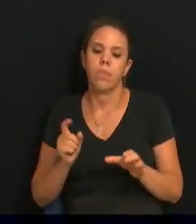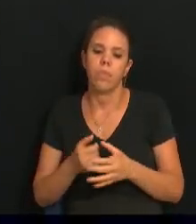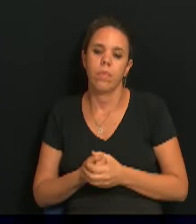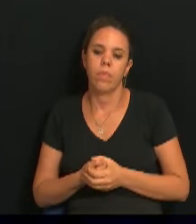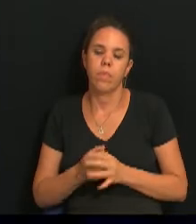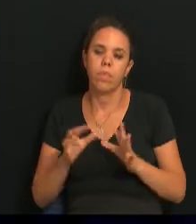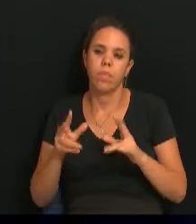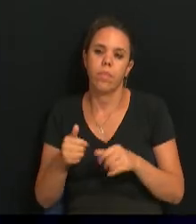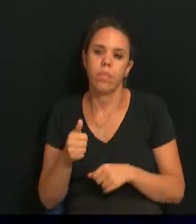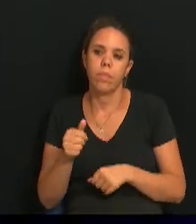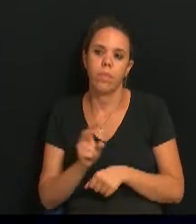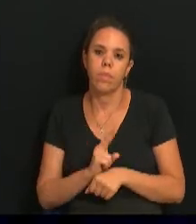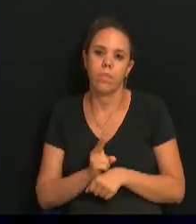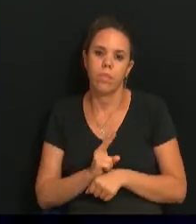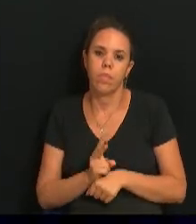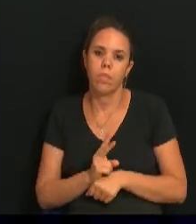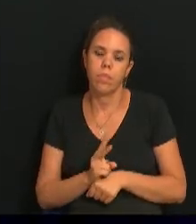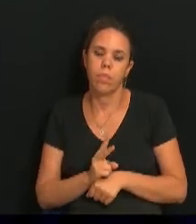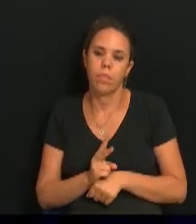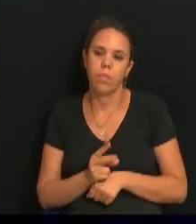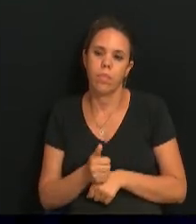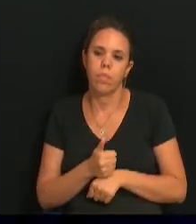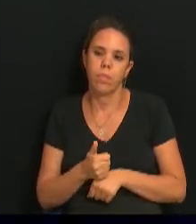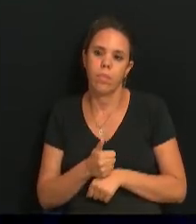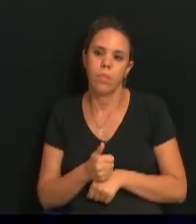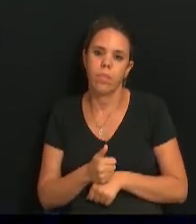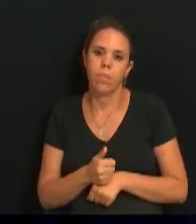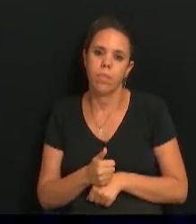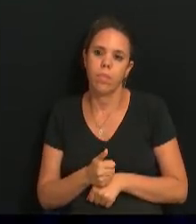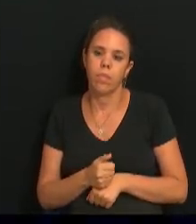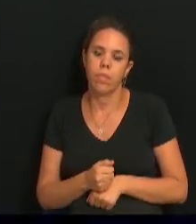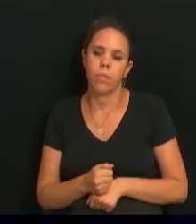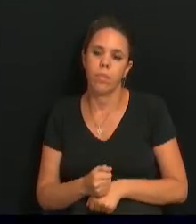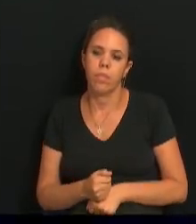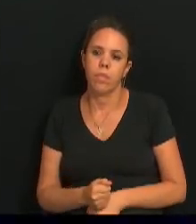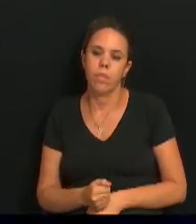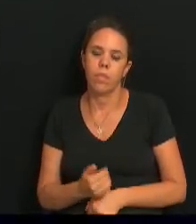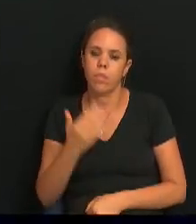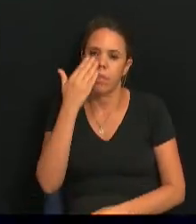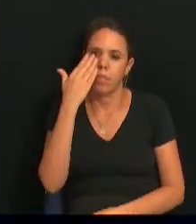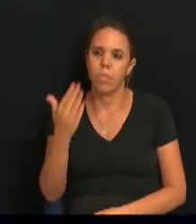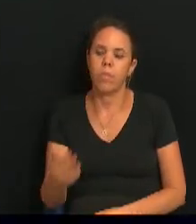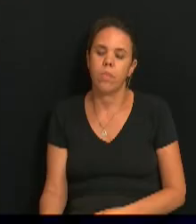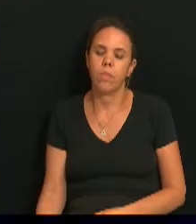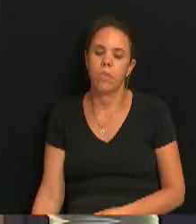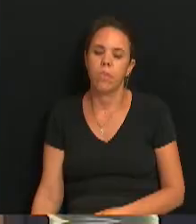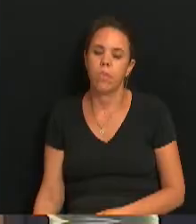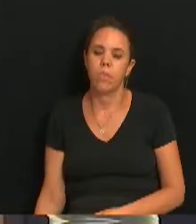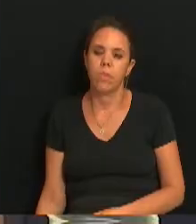todas as monitoras e agentes de educação infantil da rede. Muito obrigada pelo convite.